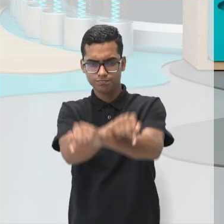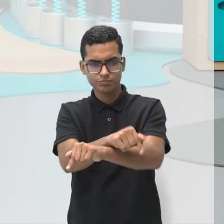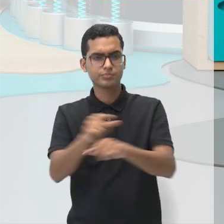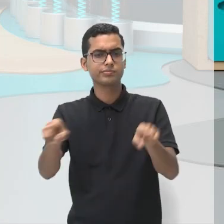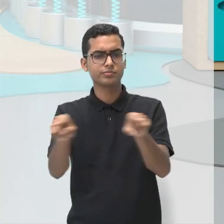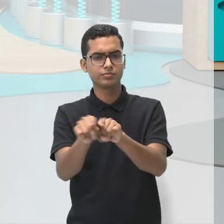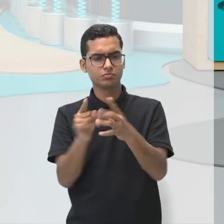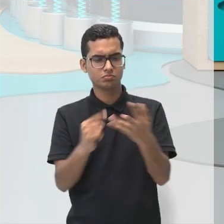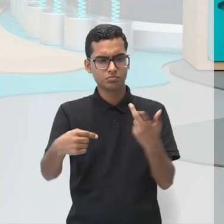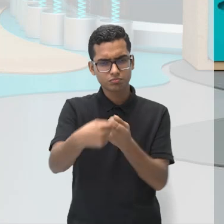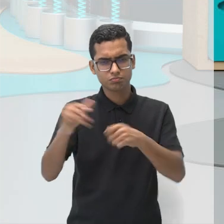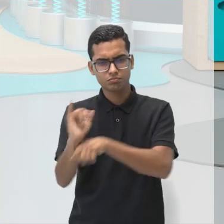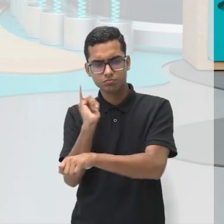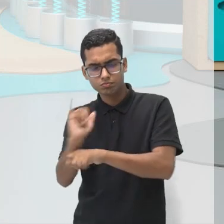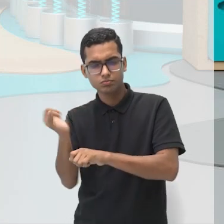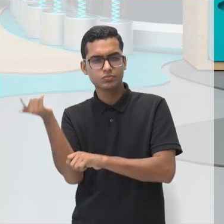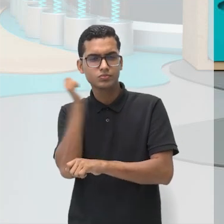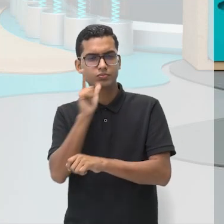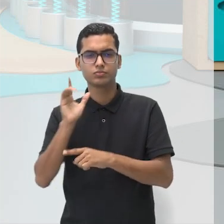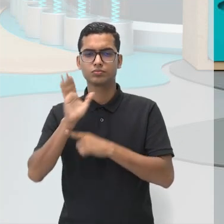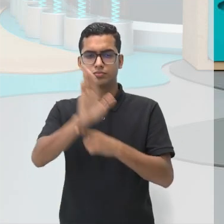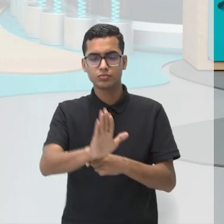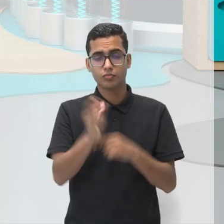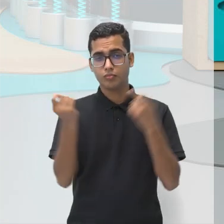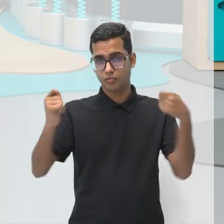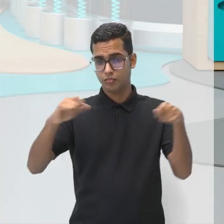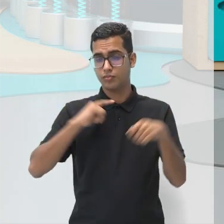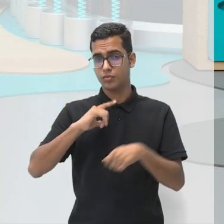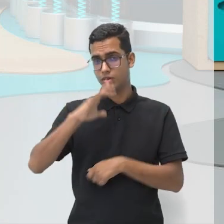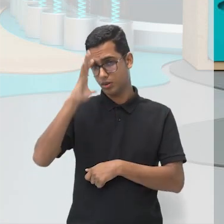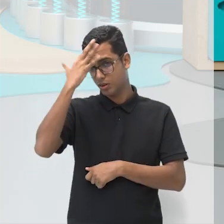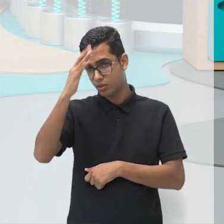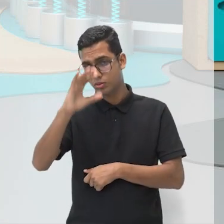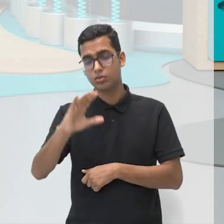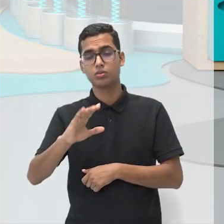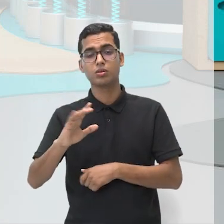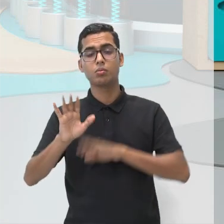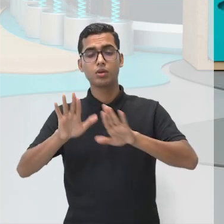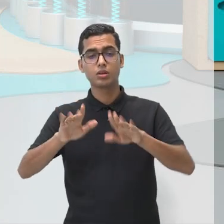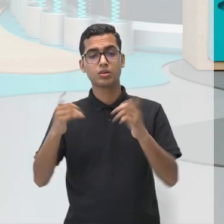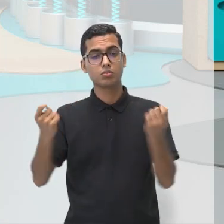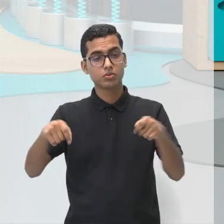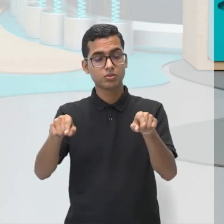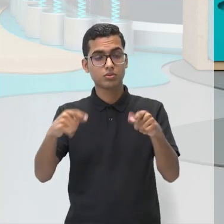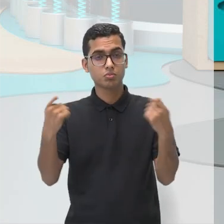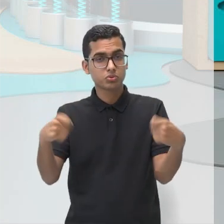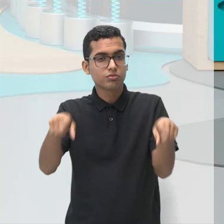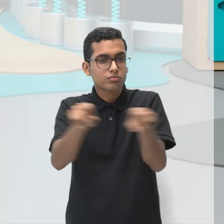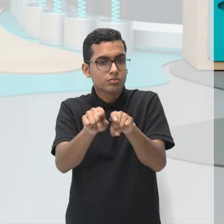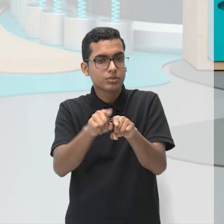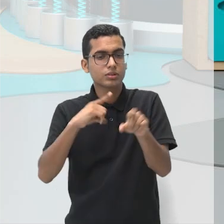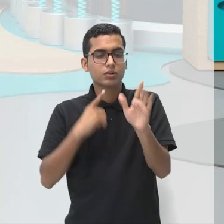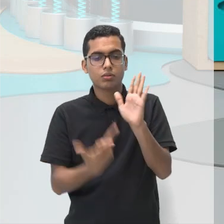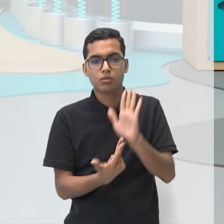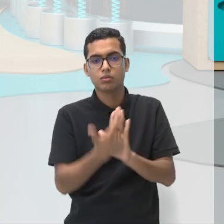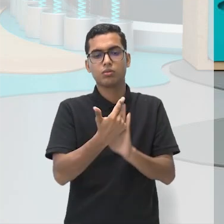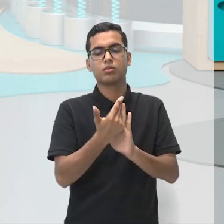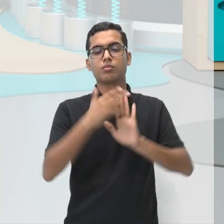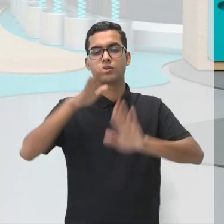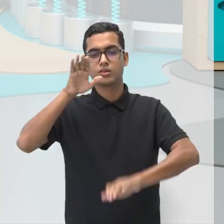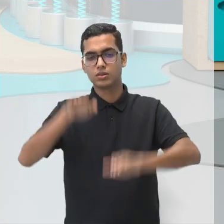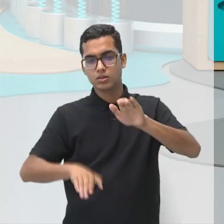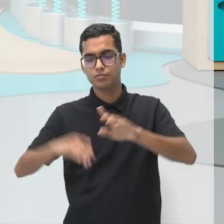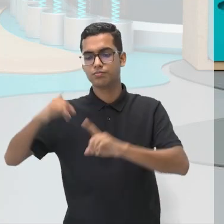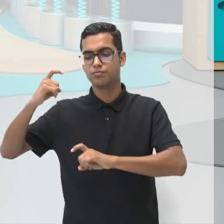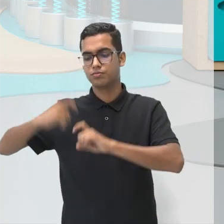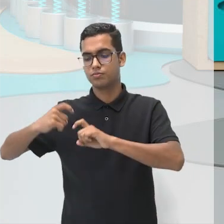Pode haver ou não a necessidade de uma intervenção cirúrgica, mas isso tudo quem vai verificar, quem vai diagnosticar é o